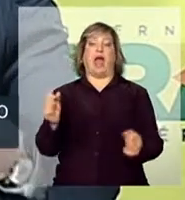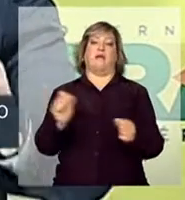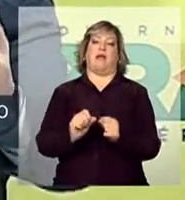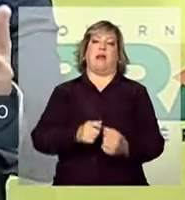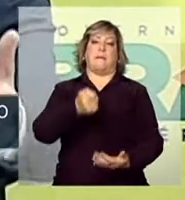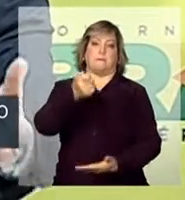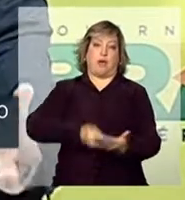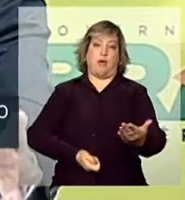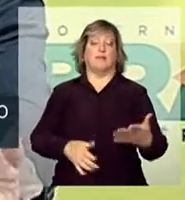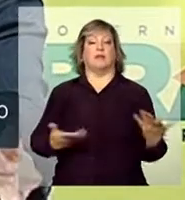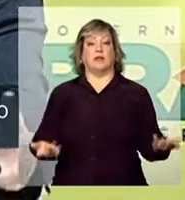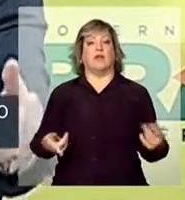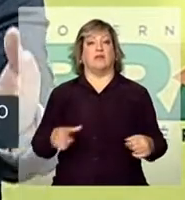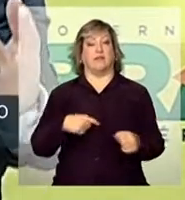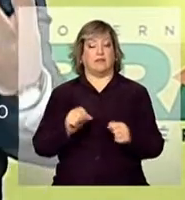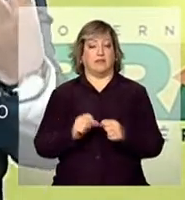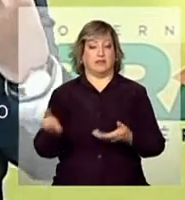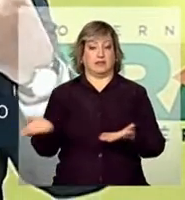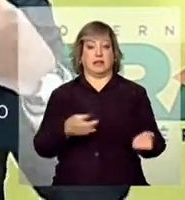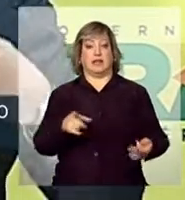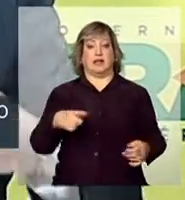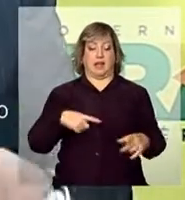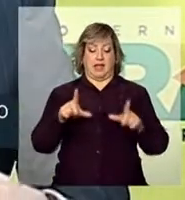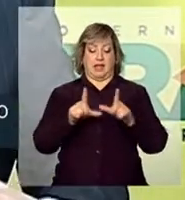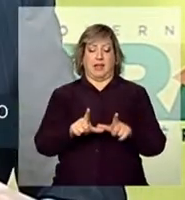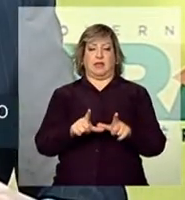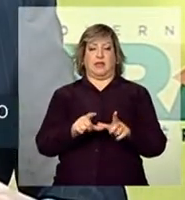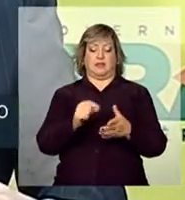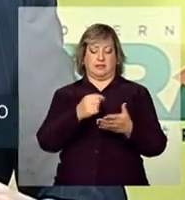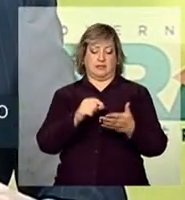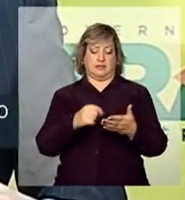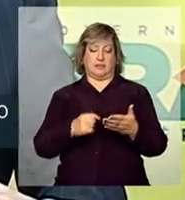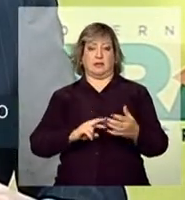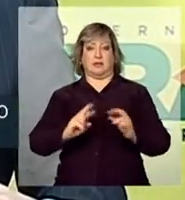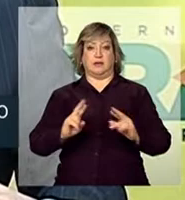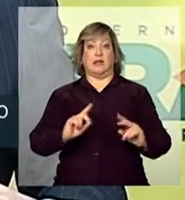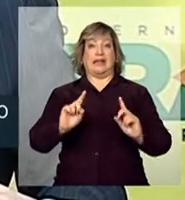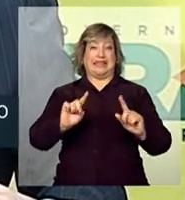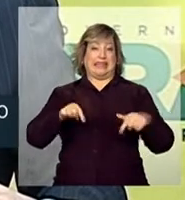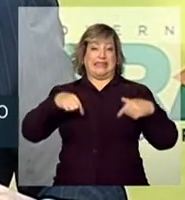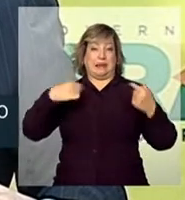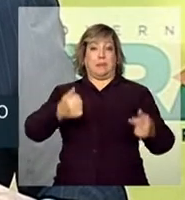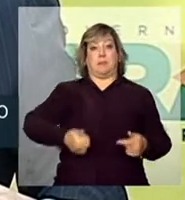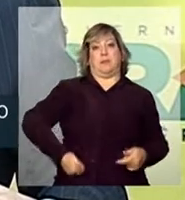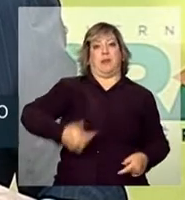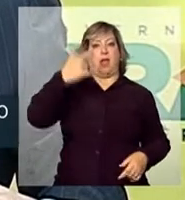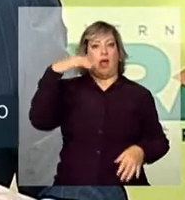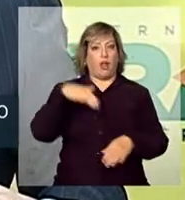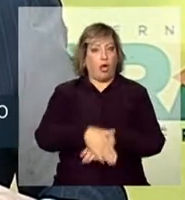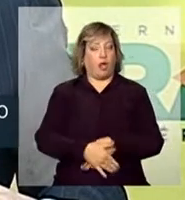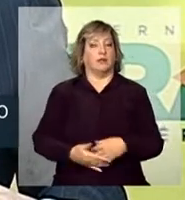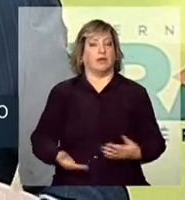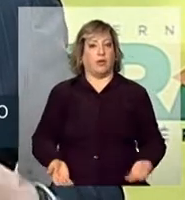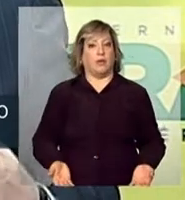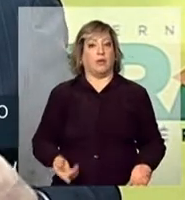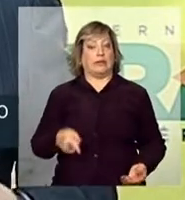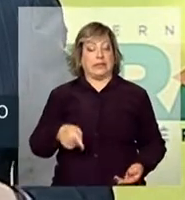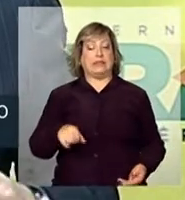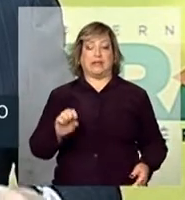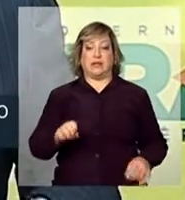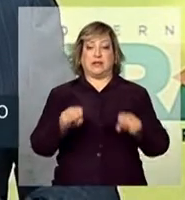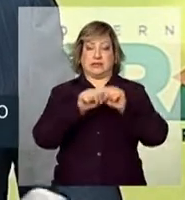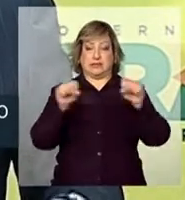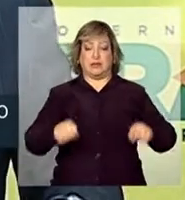e nós temos que trazer o cartão de resposta e lá depois da meia-noite então é um é um